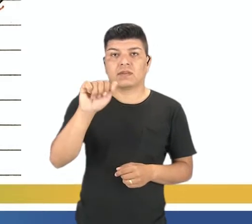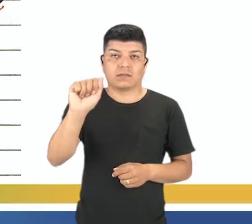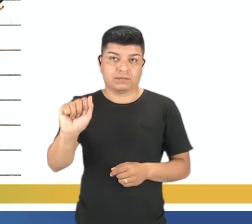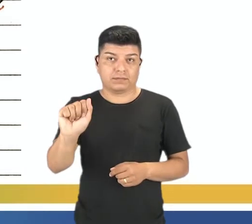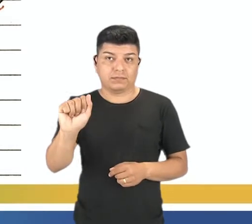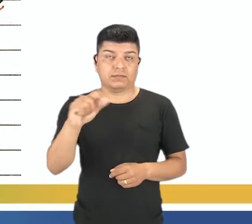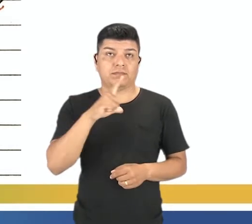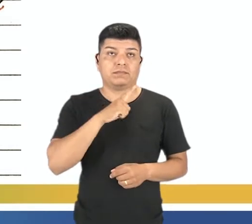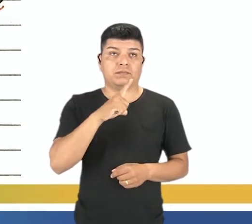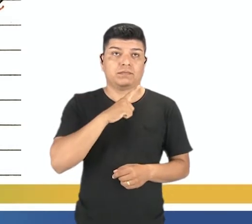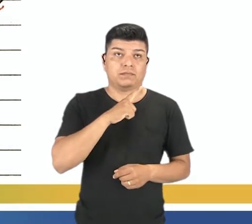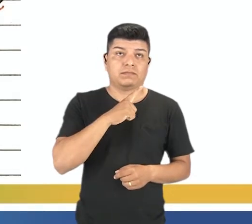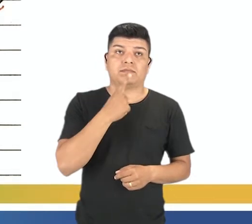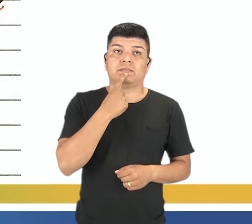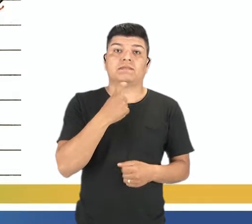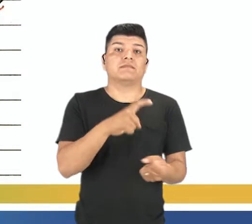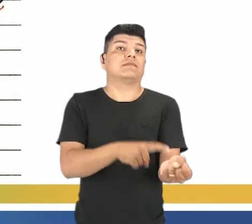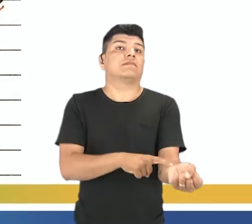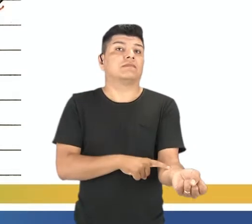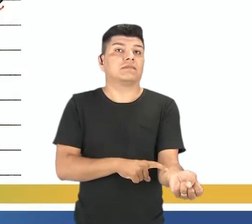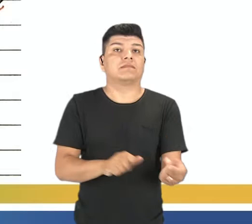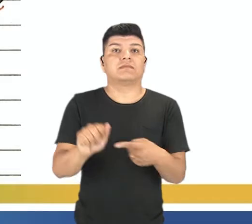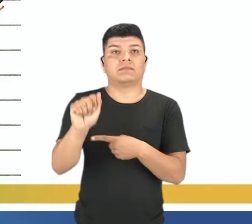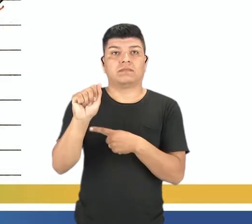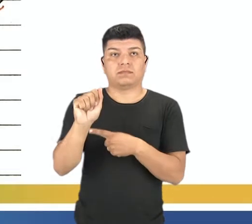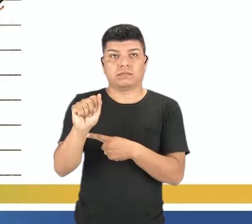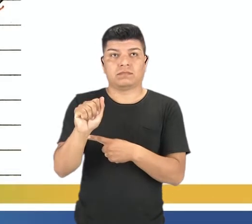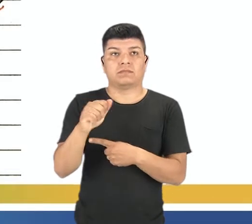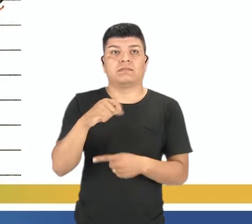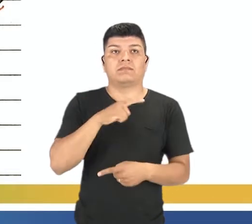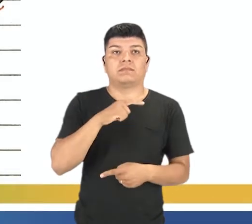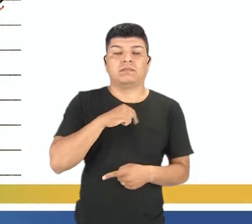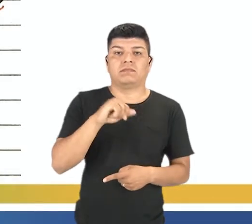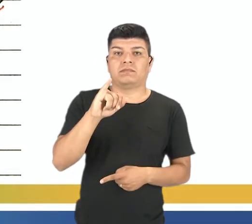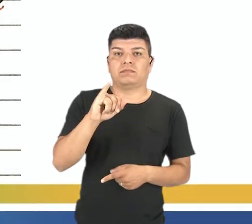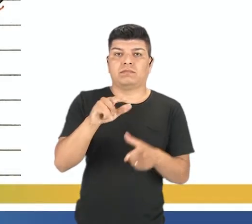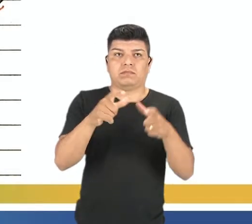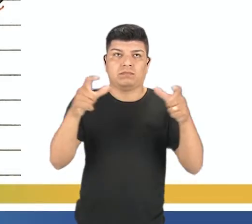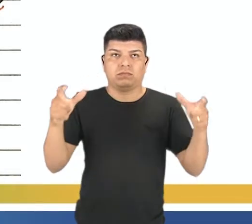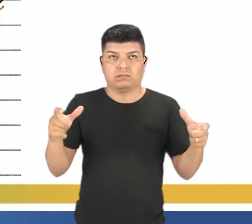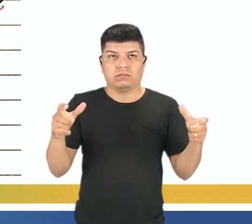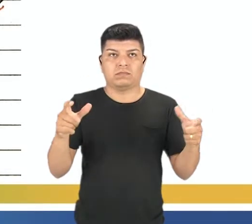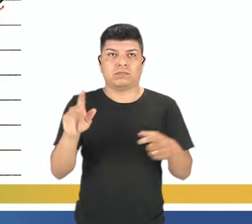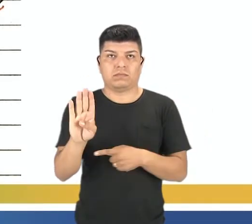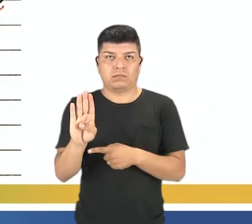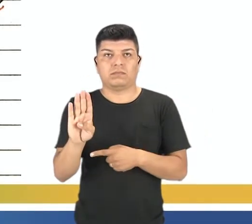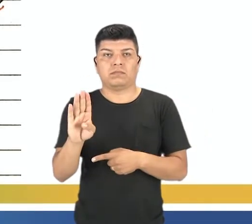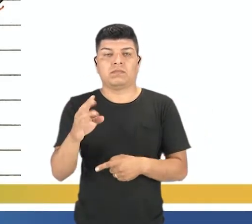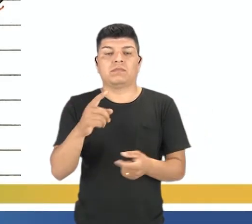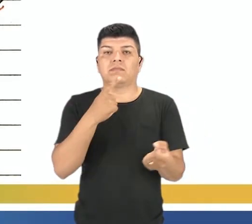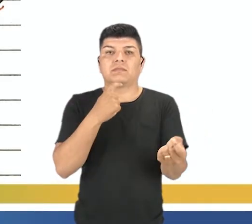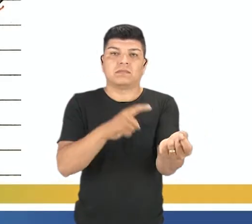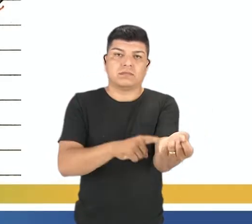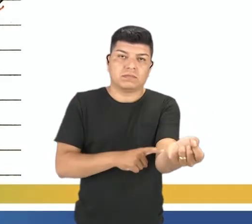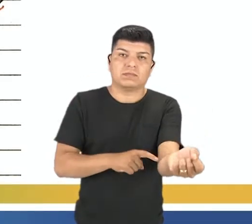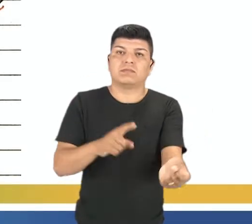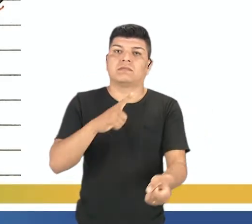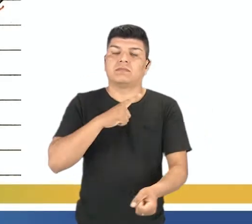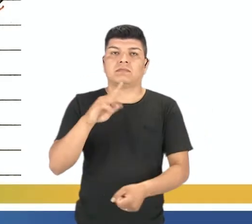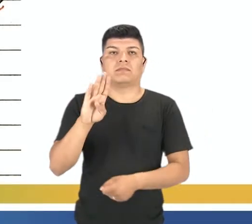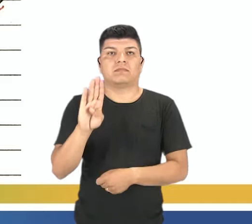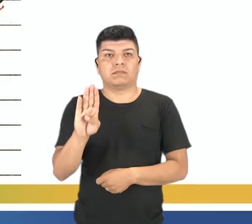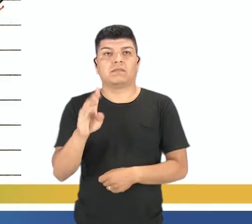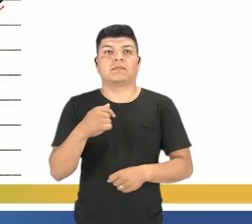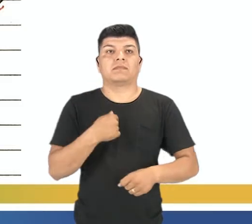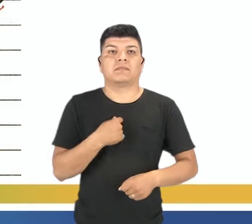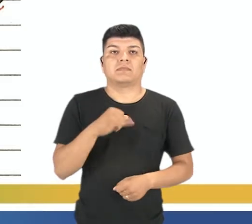ter um sangue A. Se eu tenho um izão B, eu vou ter um sangue B. E se eu tenho